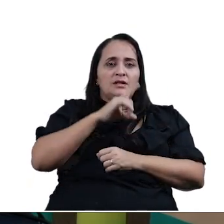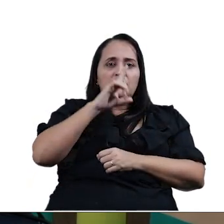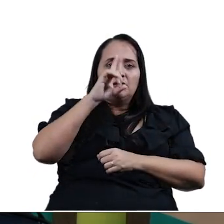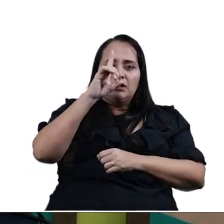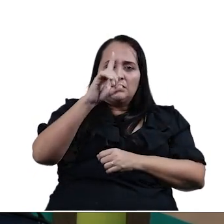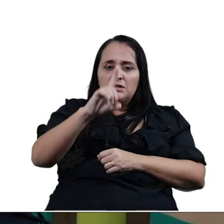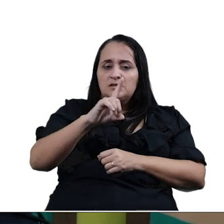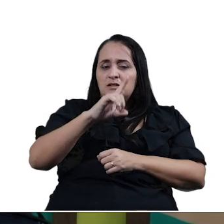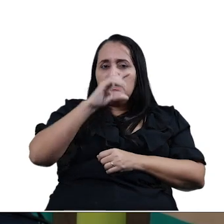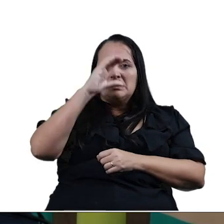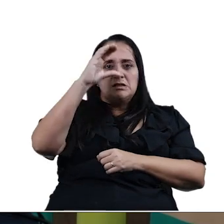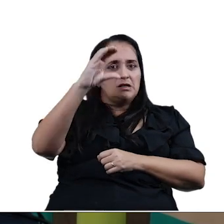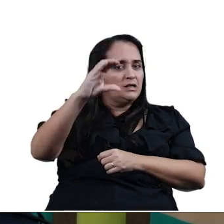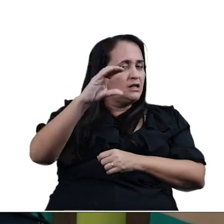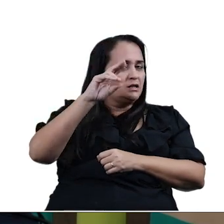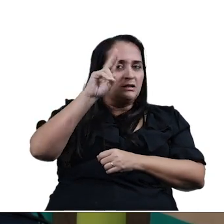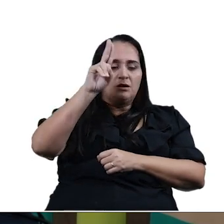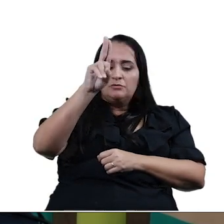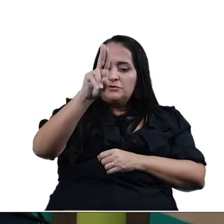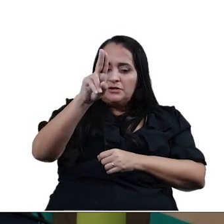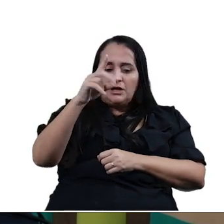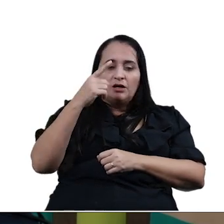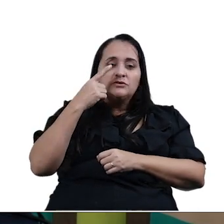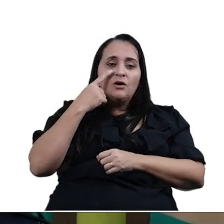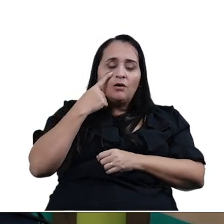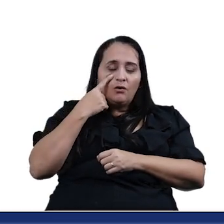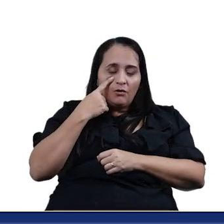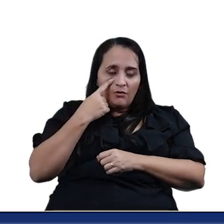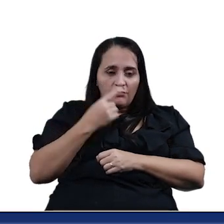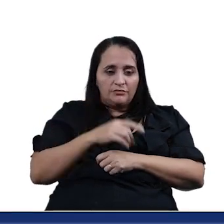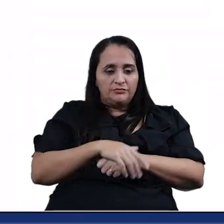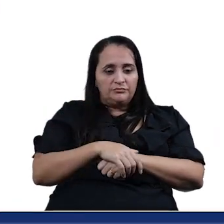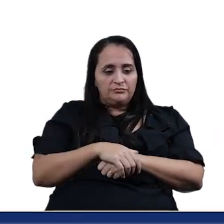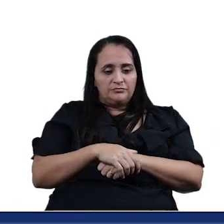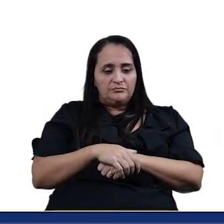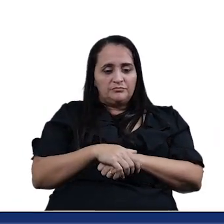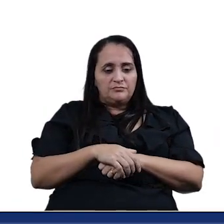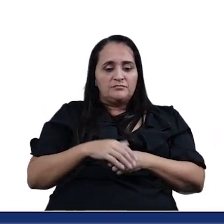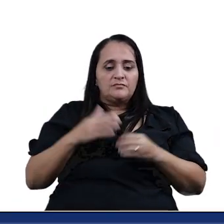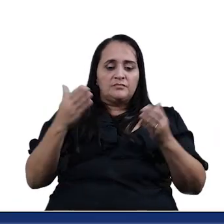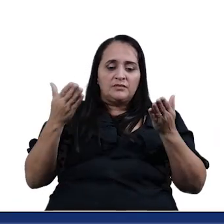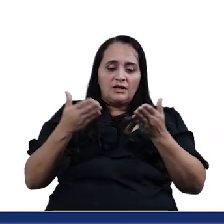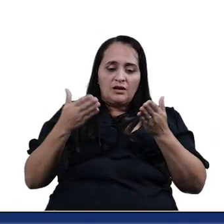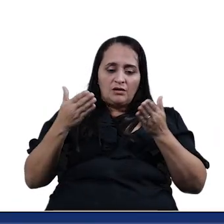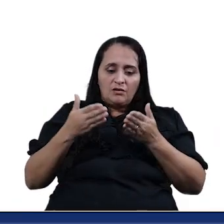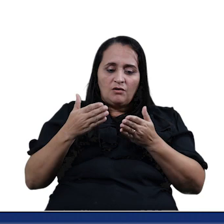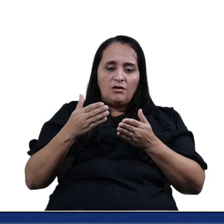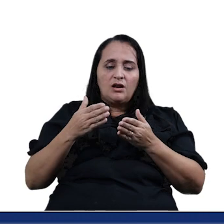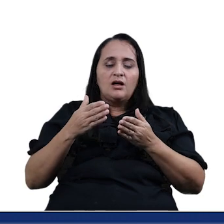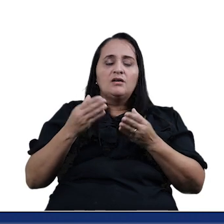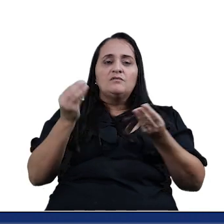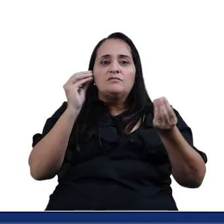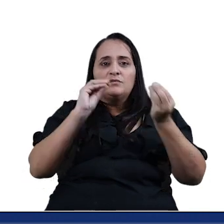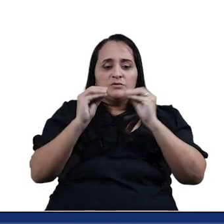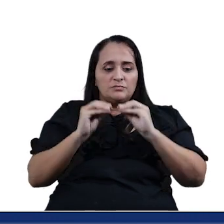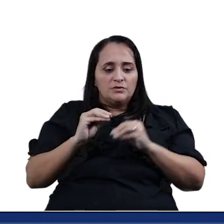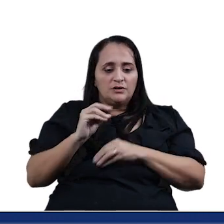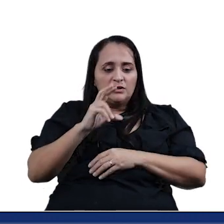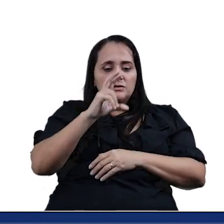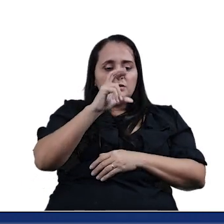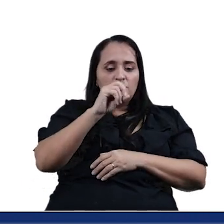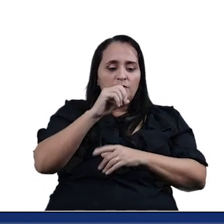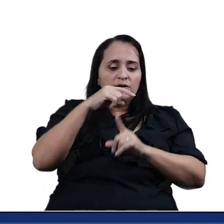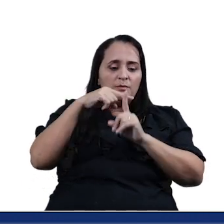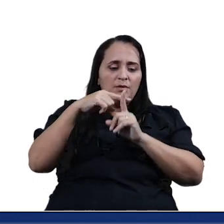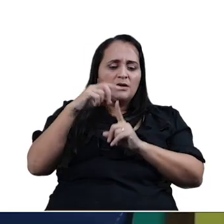na centena, na unidade. E agora nós vamos compor. Ali está ali, 50 mais